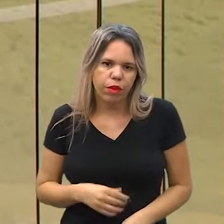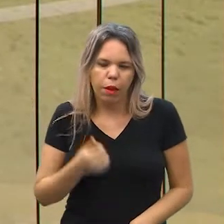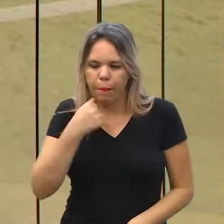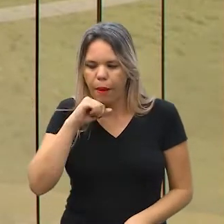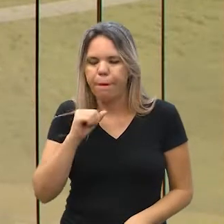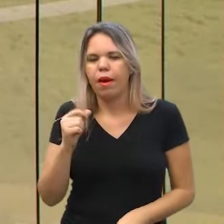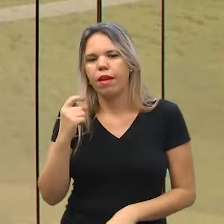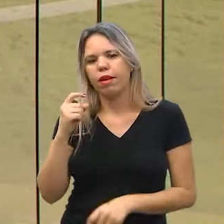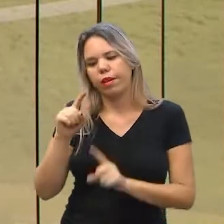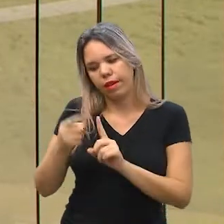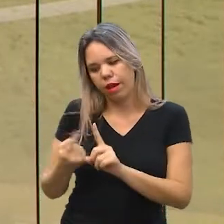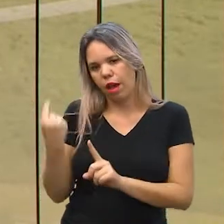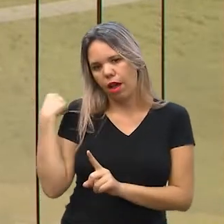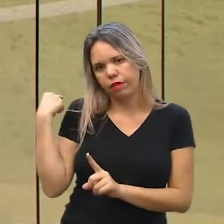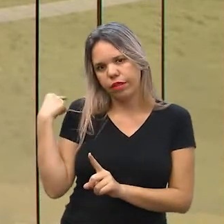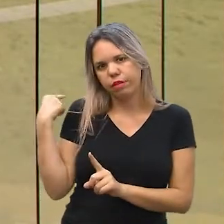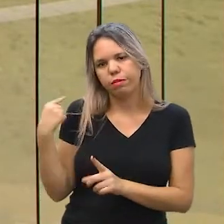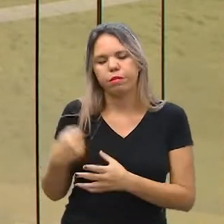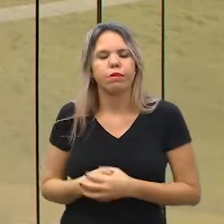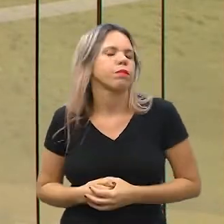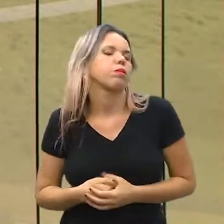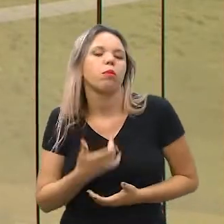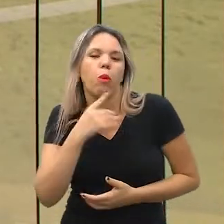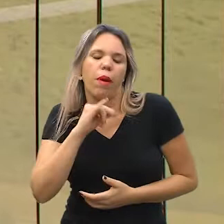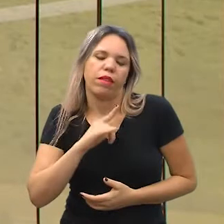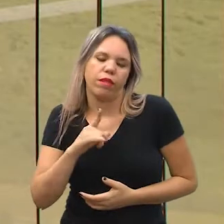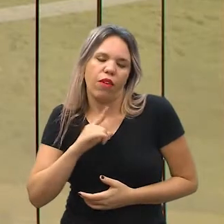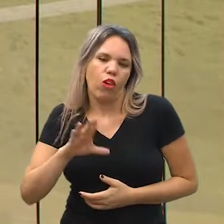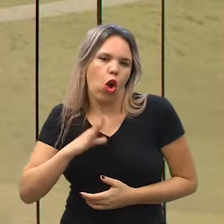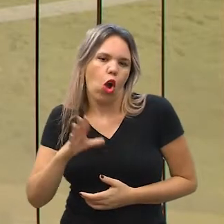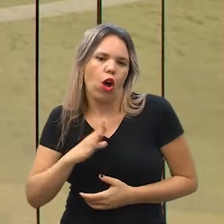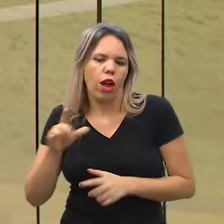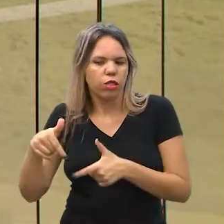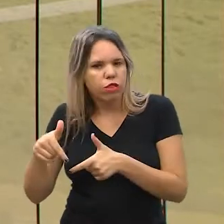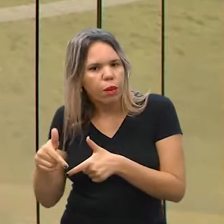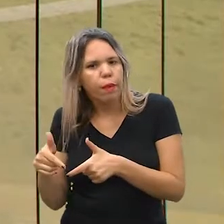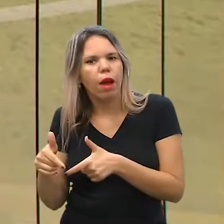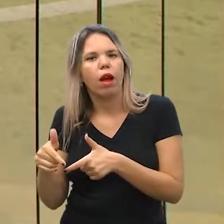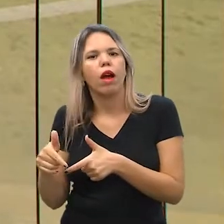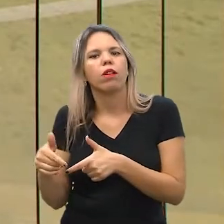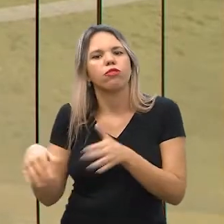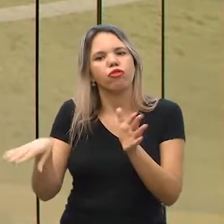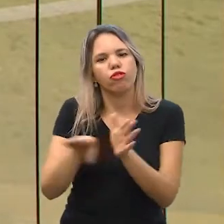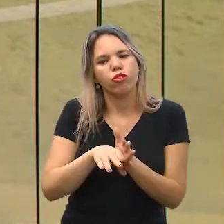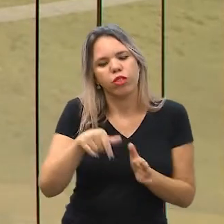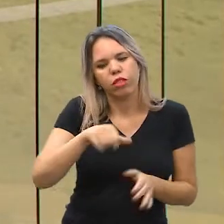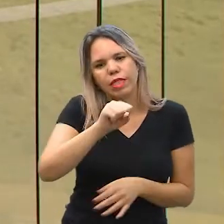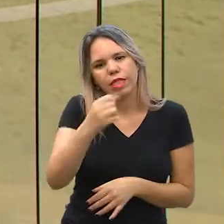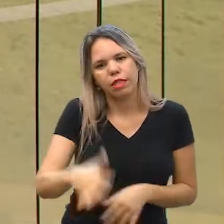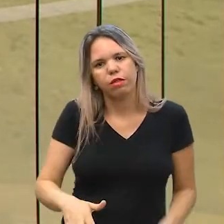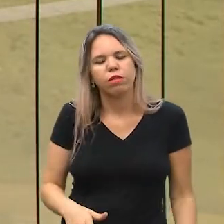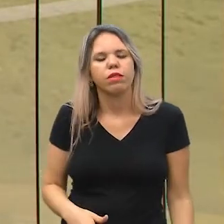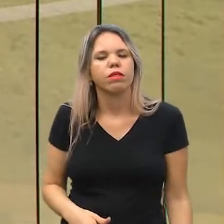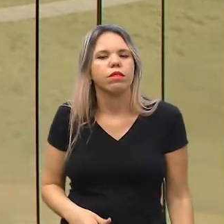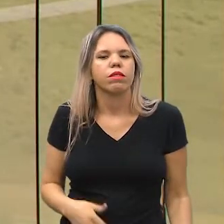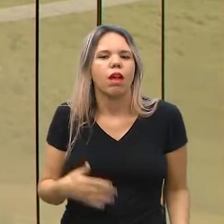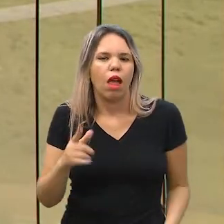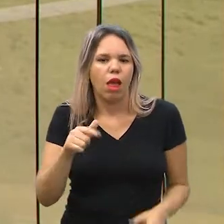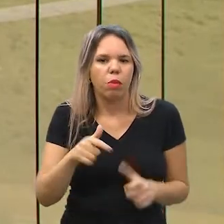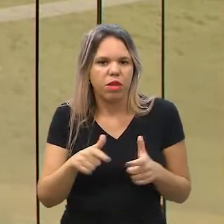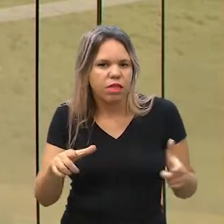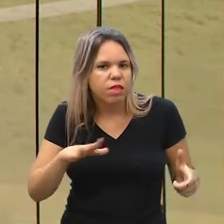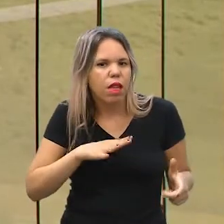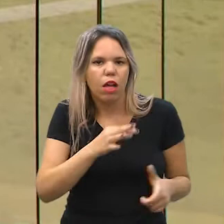minha mãe grávida no interior. E ele teve coragem, arrumou um trabalho e veio para trabalhar, na verdade, em Santos, que, aliás, é uma